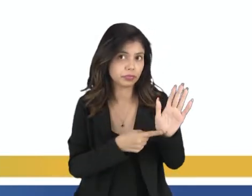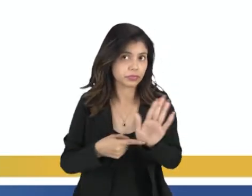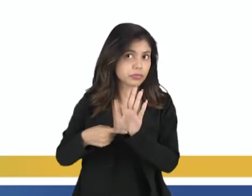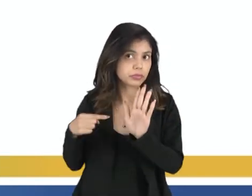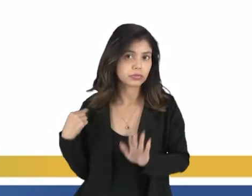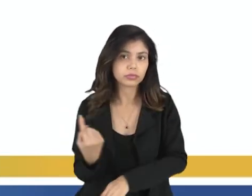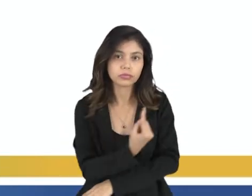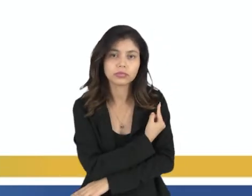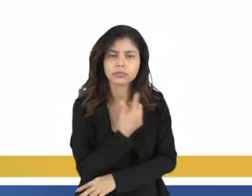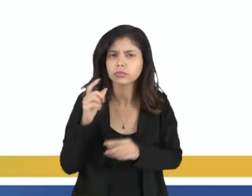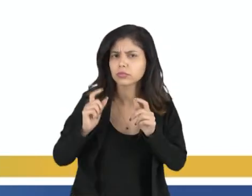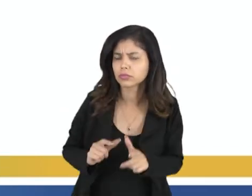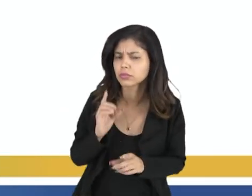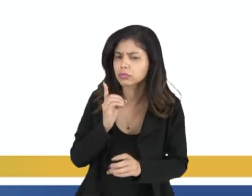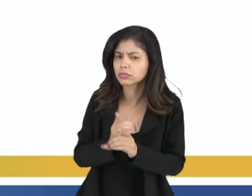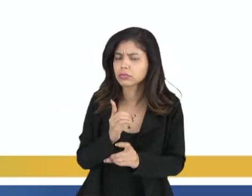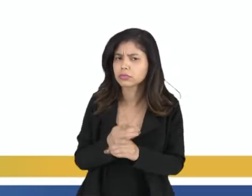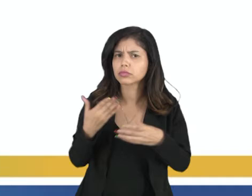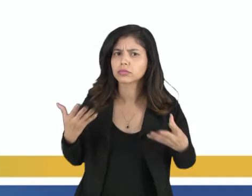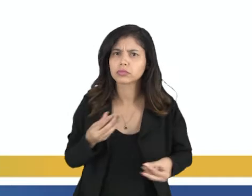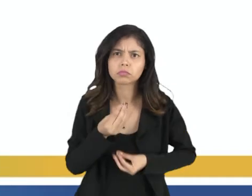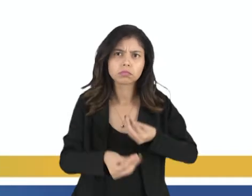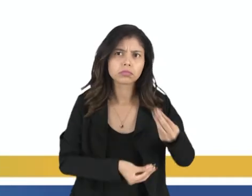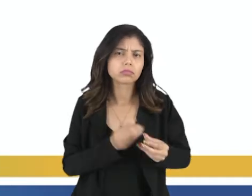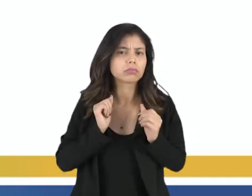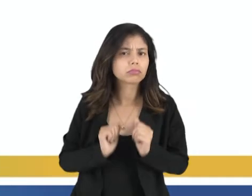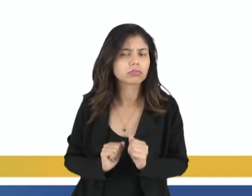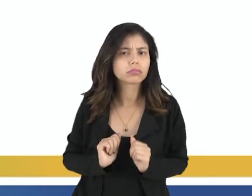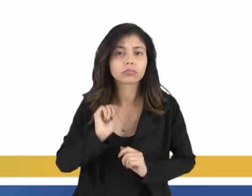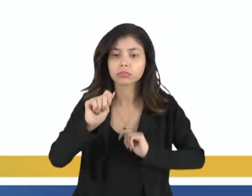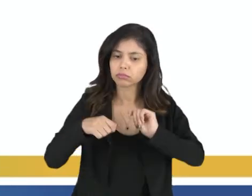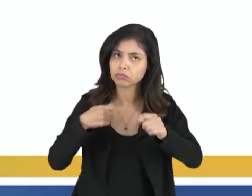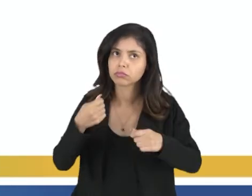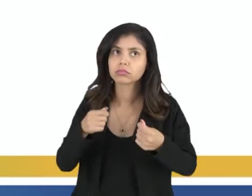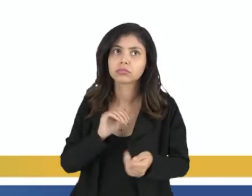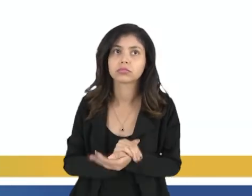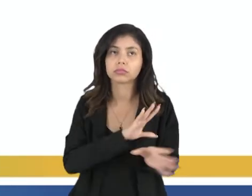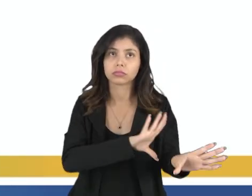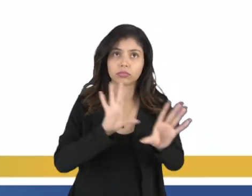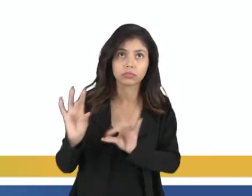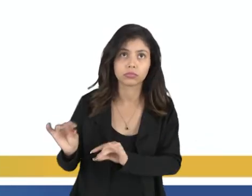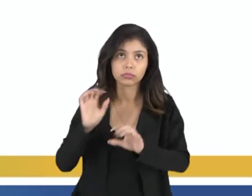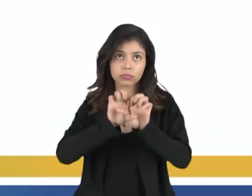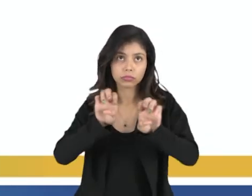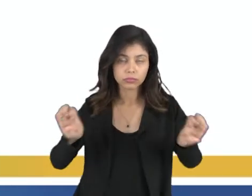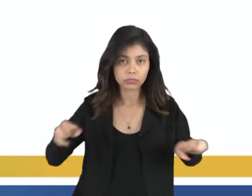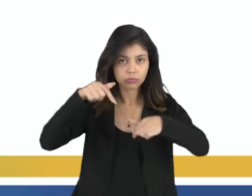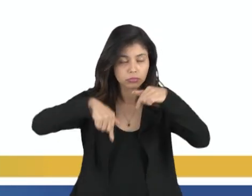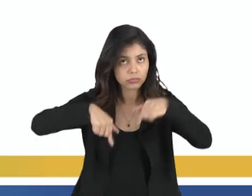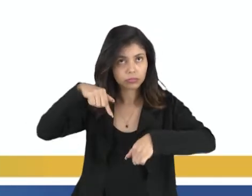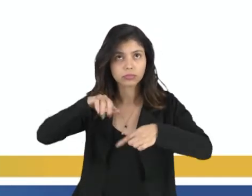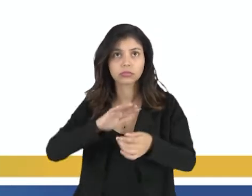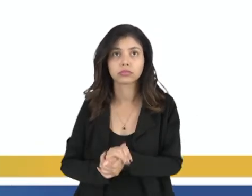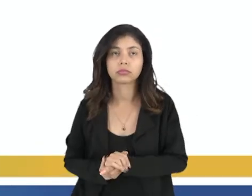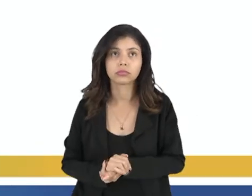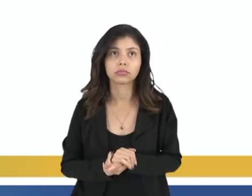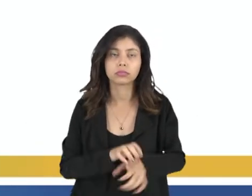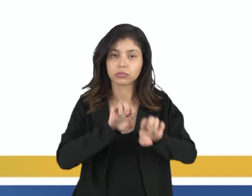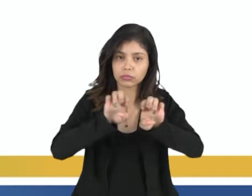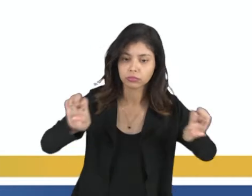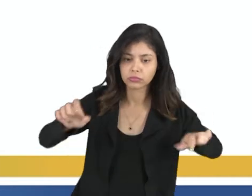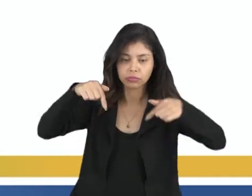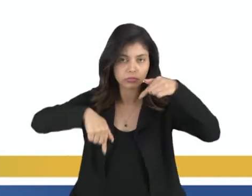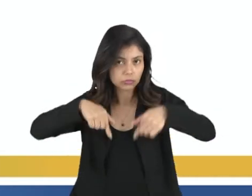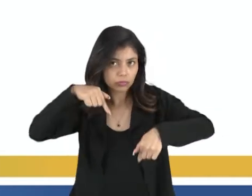para nós? Onde que nós as encontramos? Como que a gente pode simbolizar? Através das equações químicas. Então, a